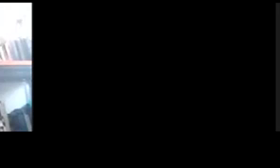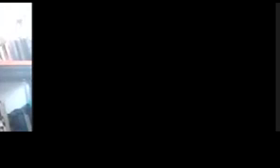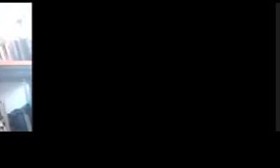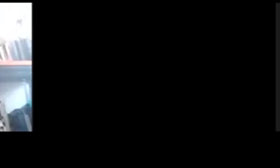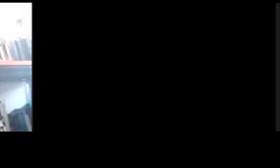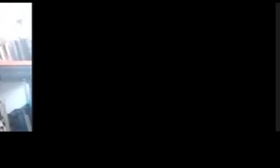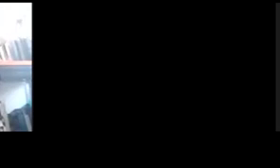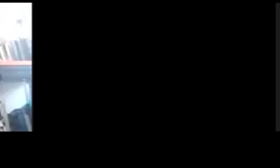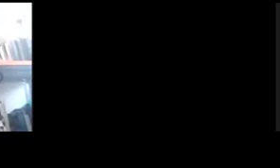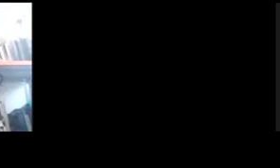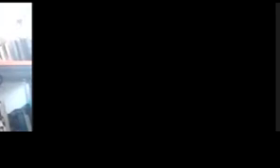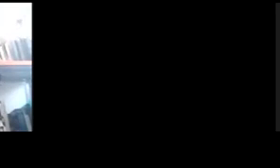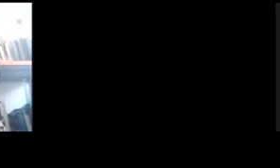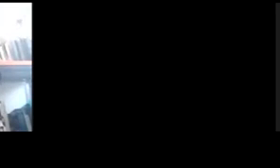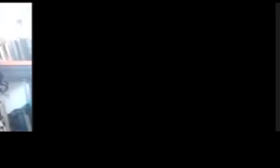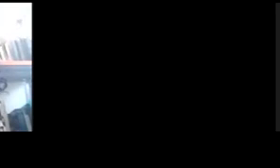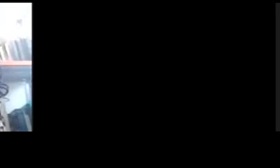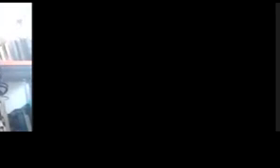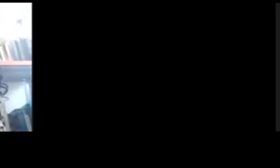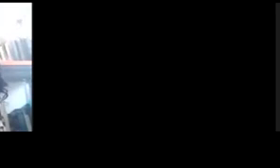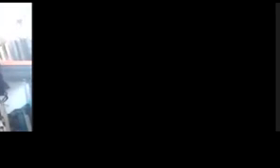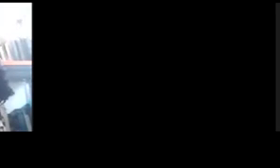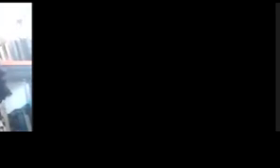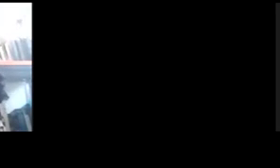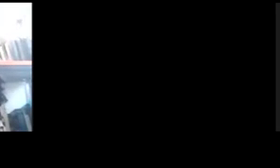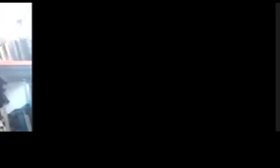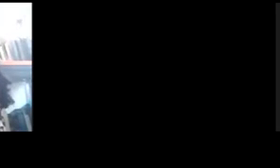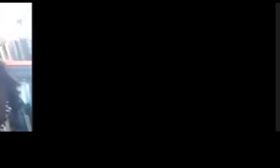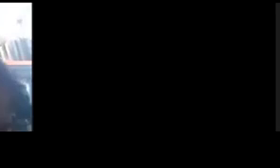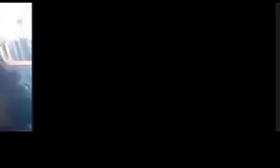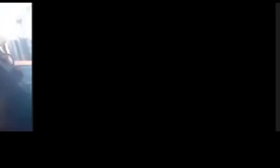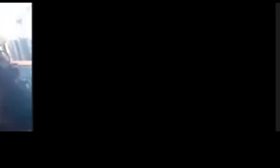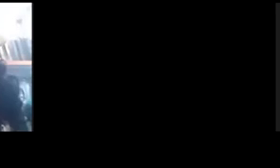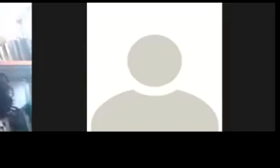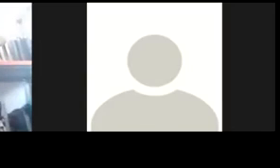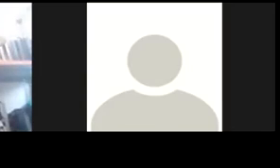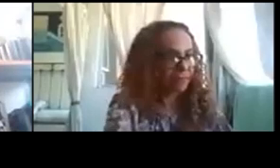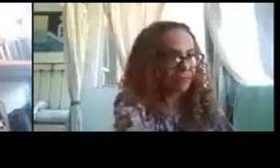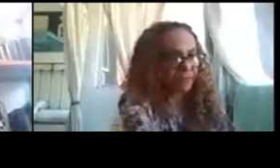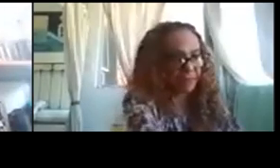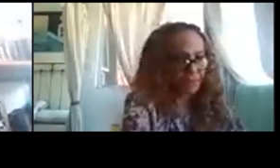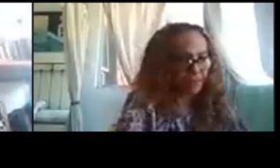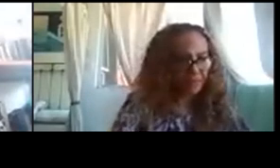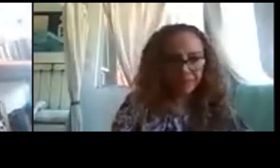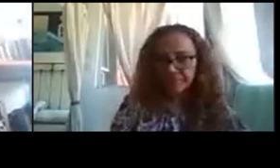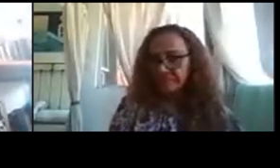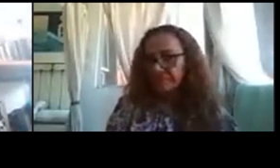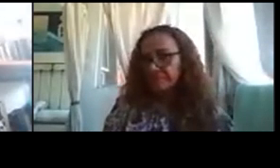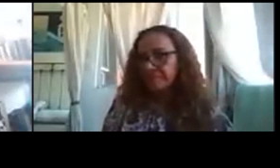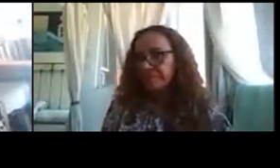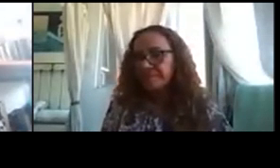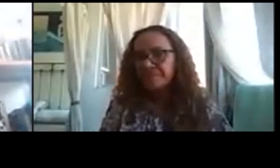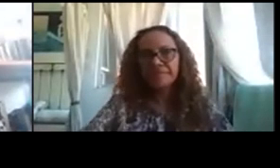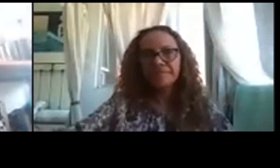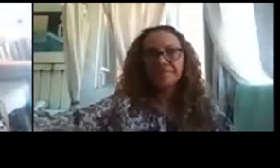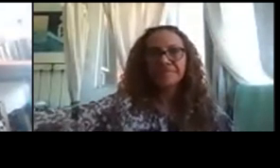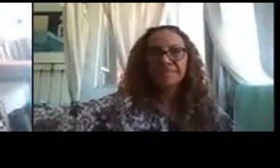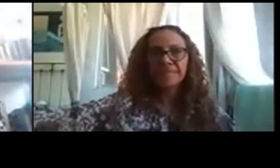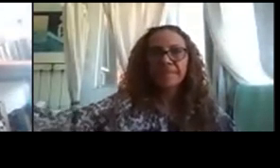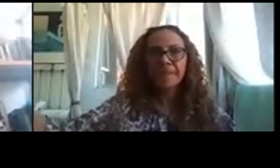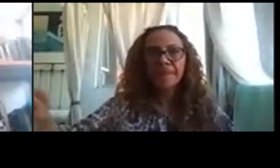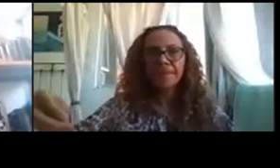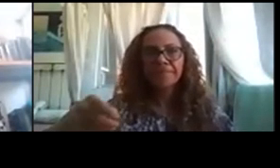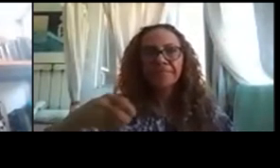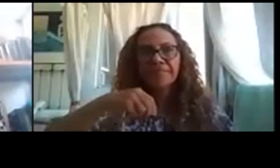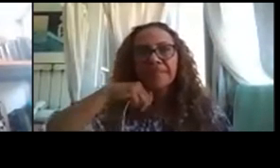sair no mais tardar 11h40, porque eu que busco a filha hoje. Pronto, é o tempo. A gente vai fazer um procedimento